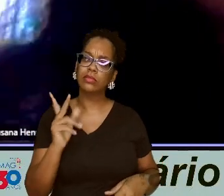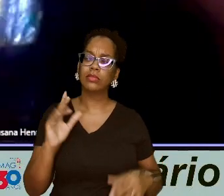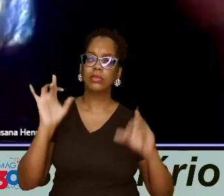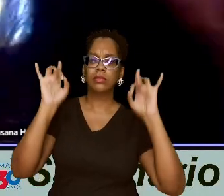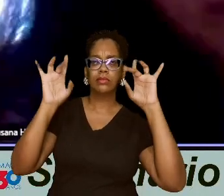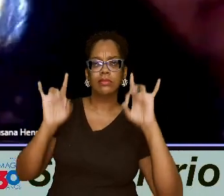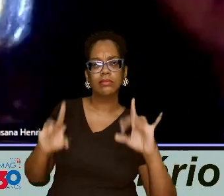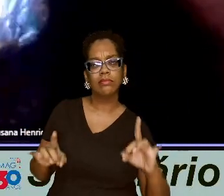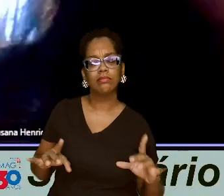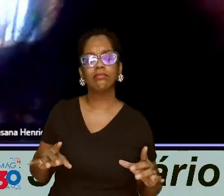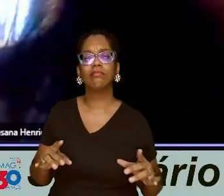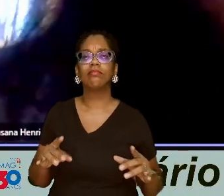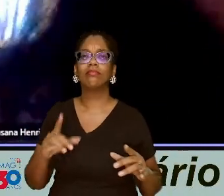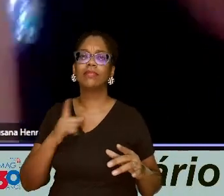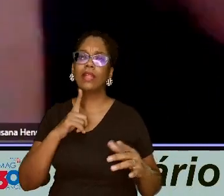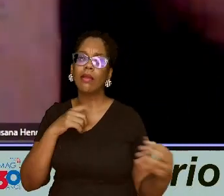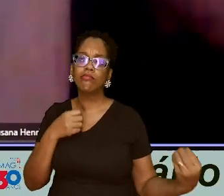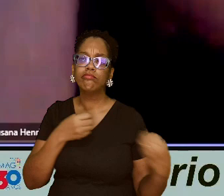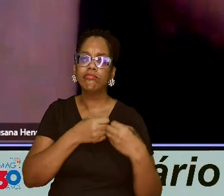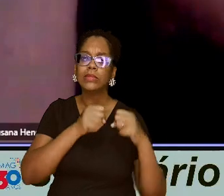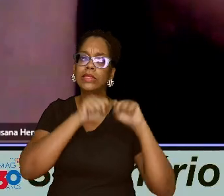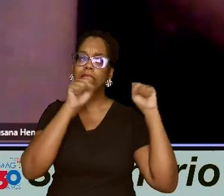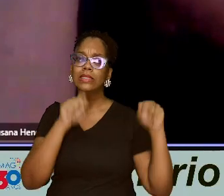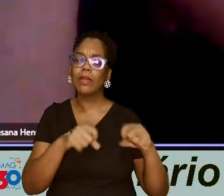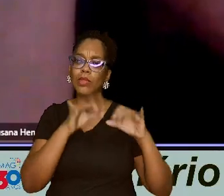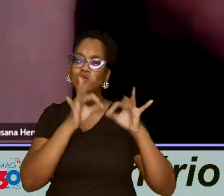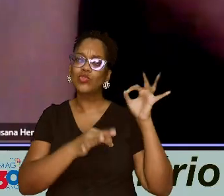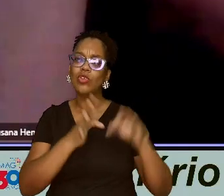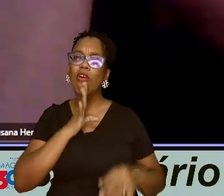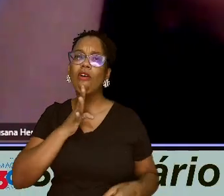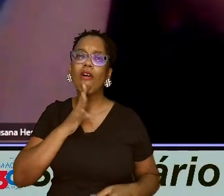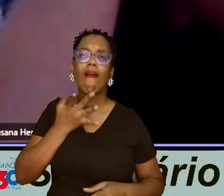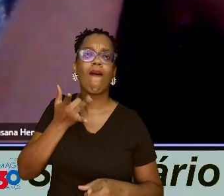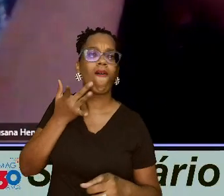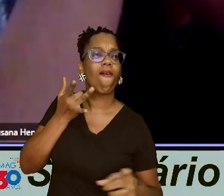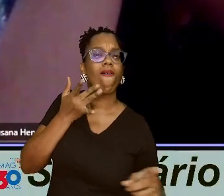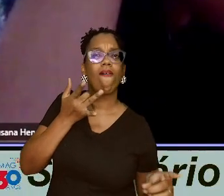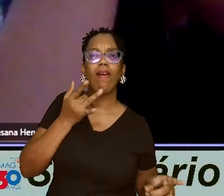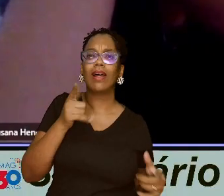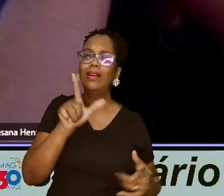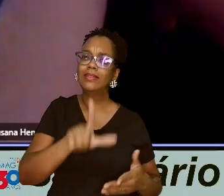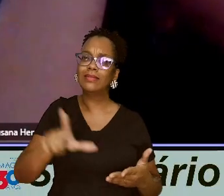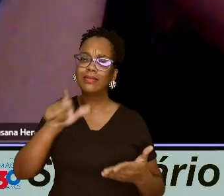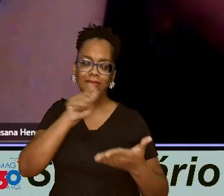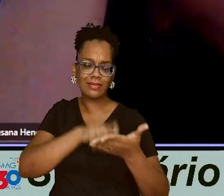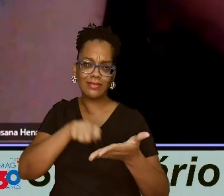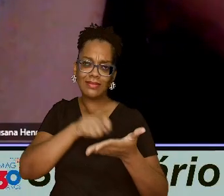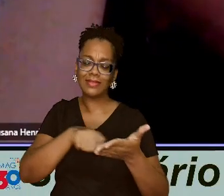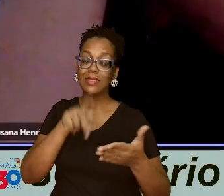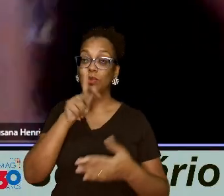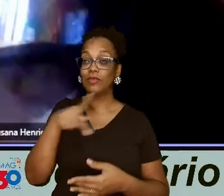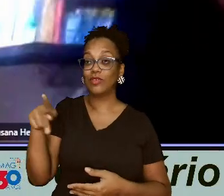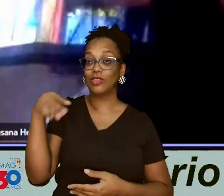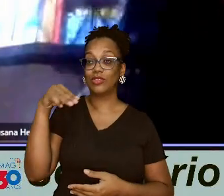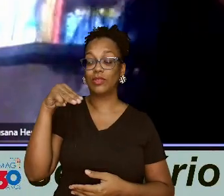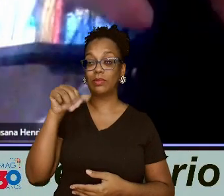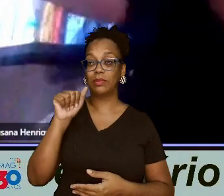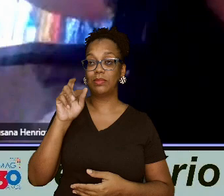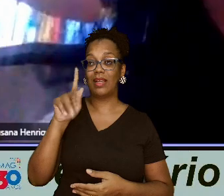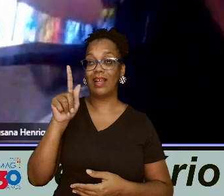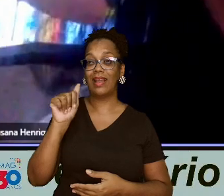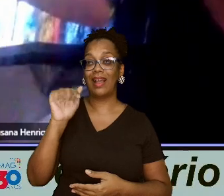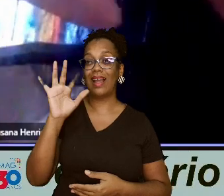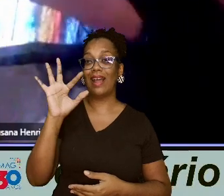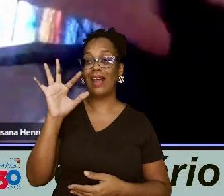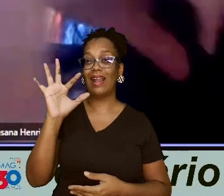especialidade, a proximidade com o sistema de justiça, toda uma literatura, principalmente inspirada no professor Margalanter, né, que trabalha a desigualdade